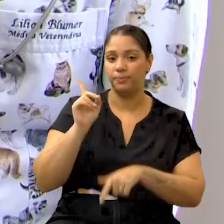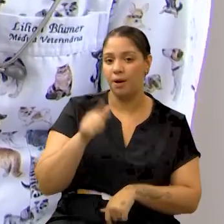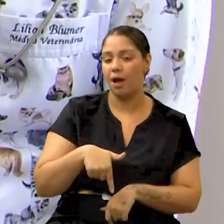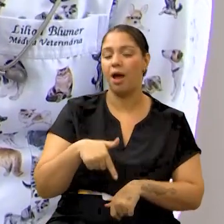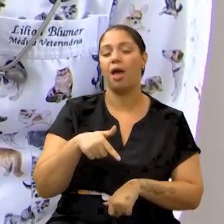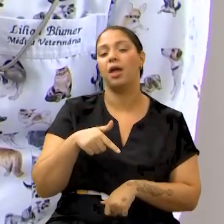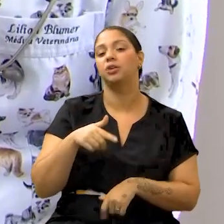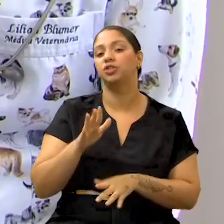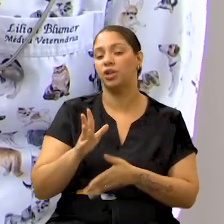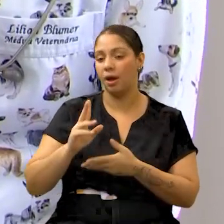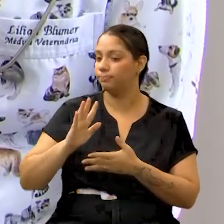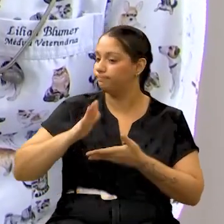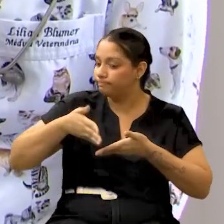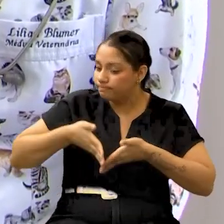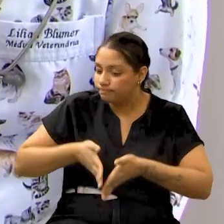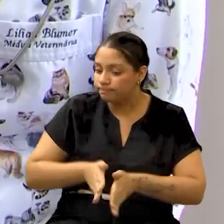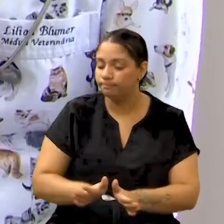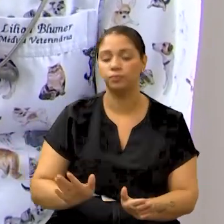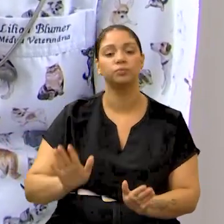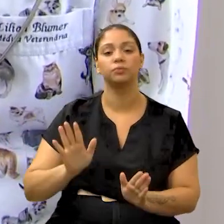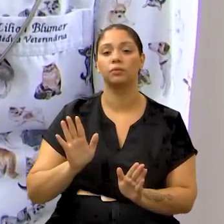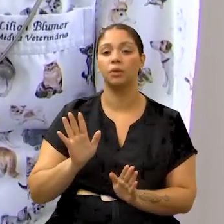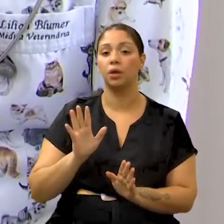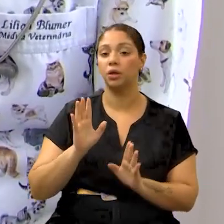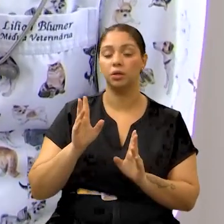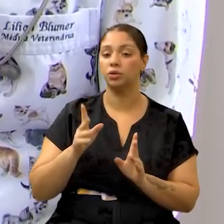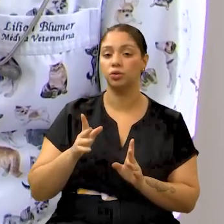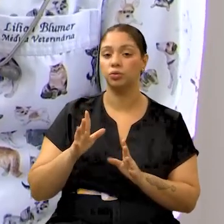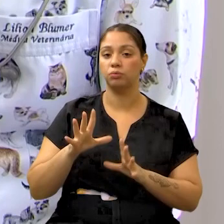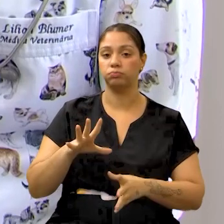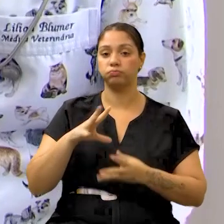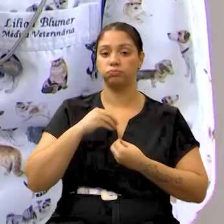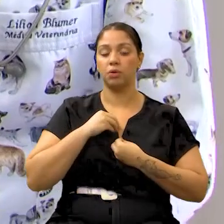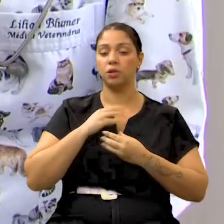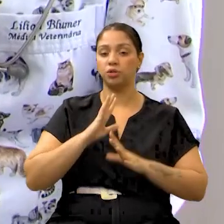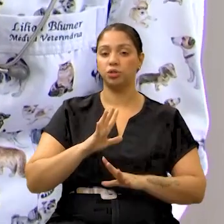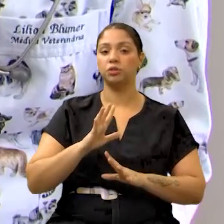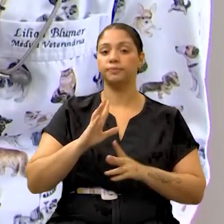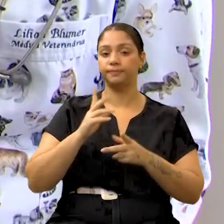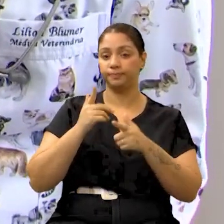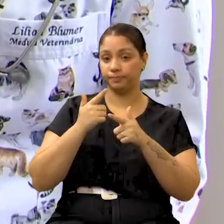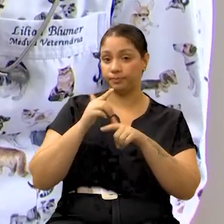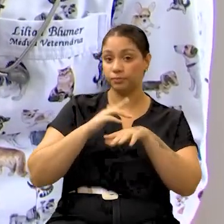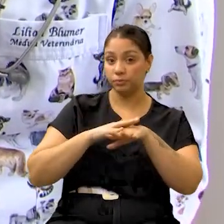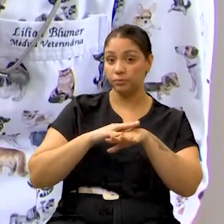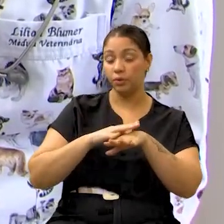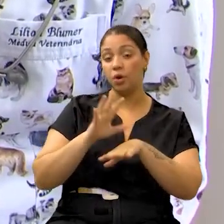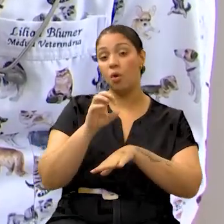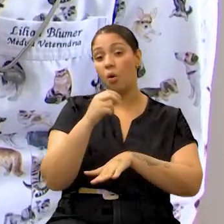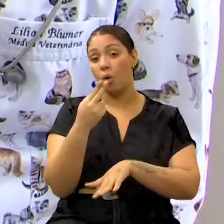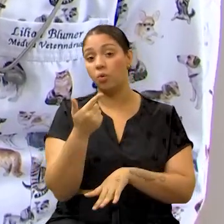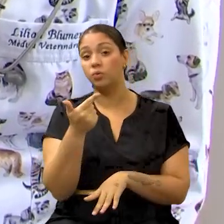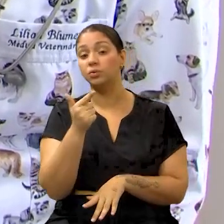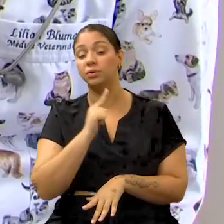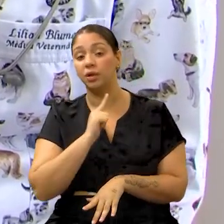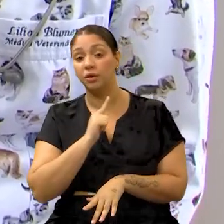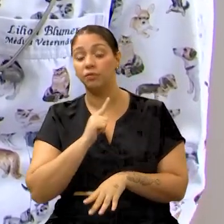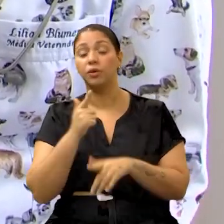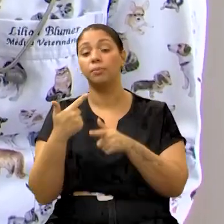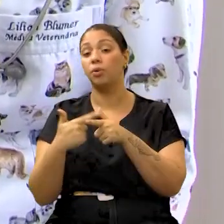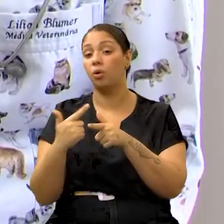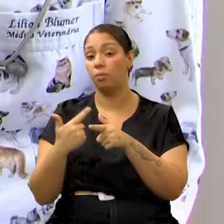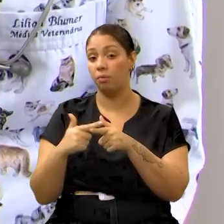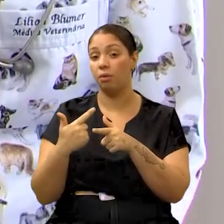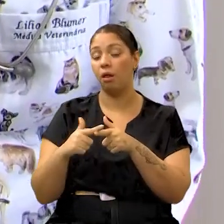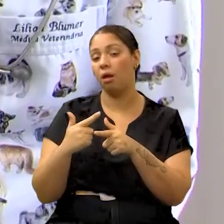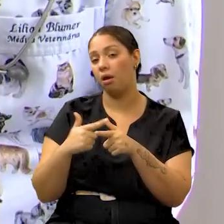que é uma doença renal congênita, ou pode ocorrer também em qualquer animal que sofreu uma agressão renal.